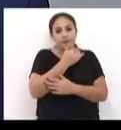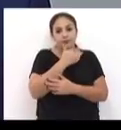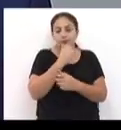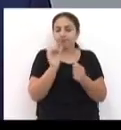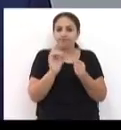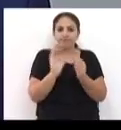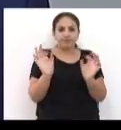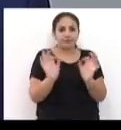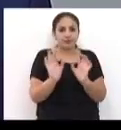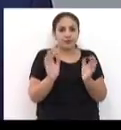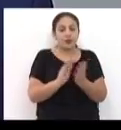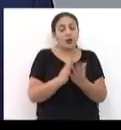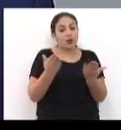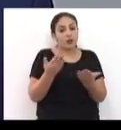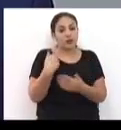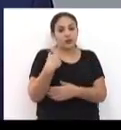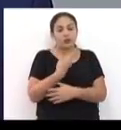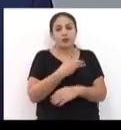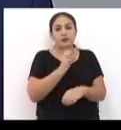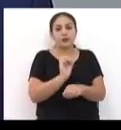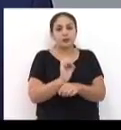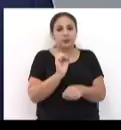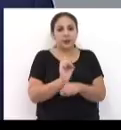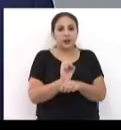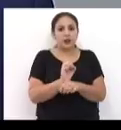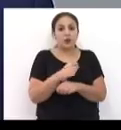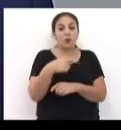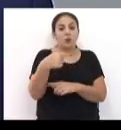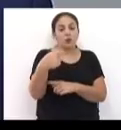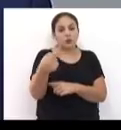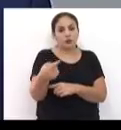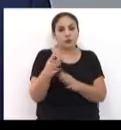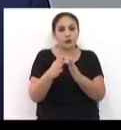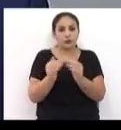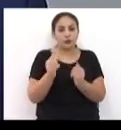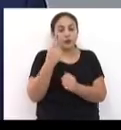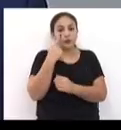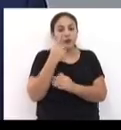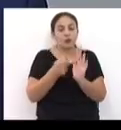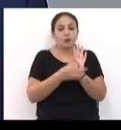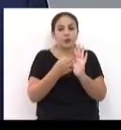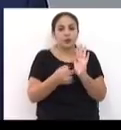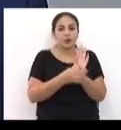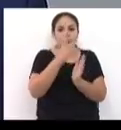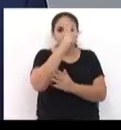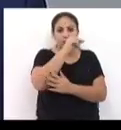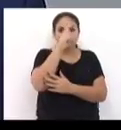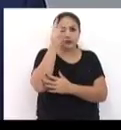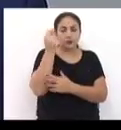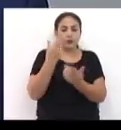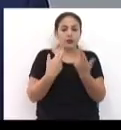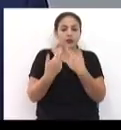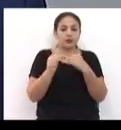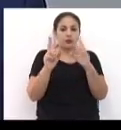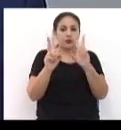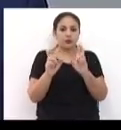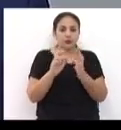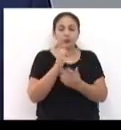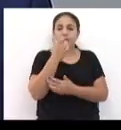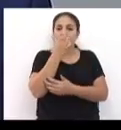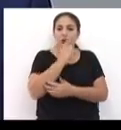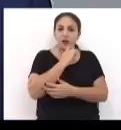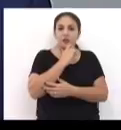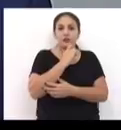feito, então agora vamos aguardar os próximos encaminhamentos aí para ver qual é a opinião do Executivo Municipal a respeito disto. Mas, a